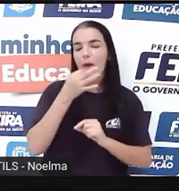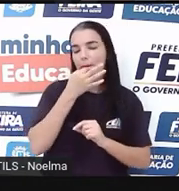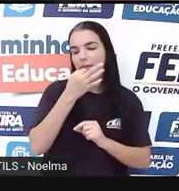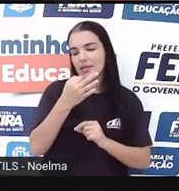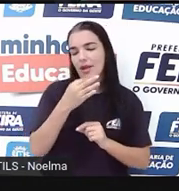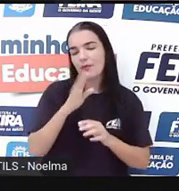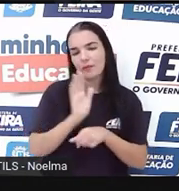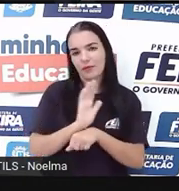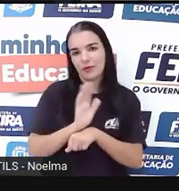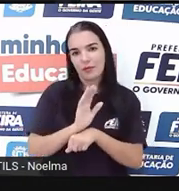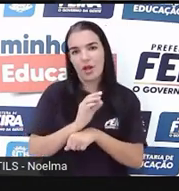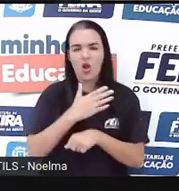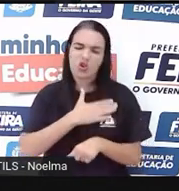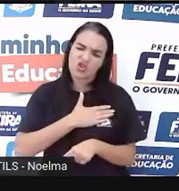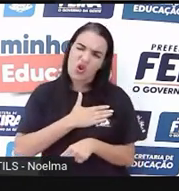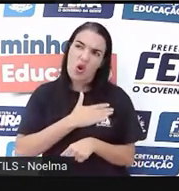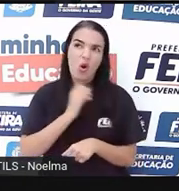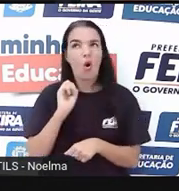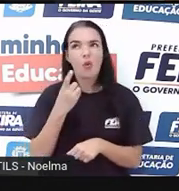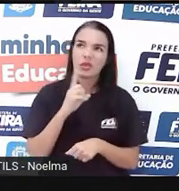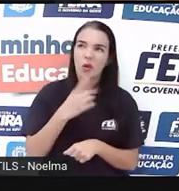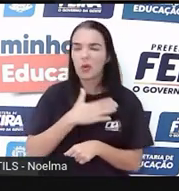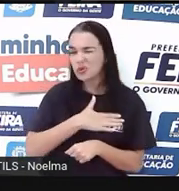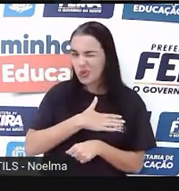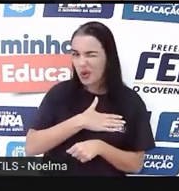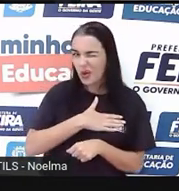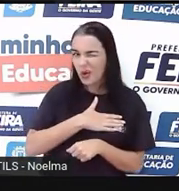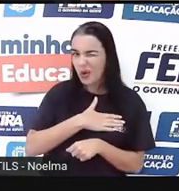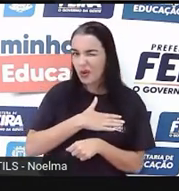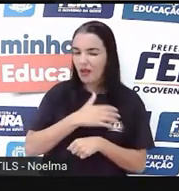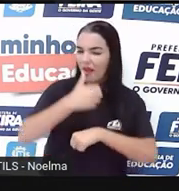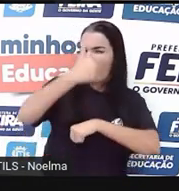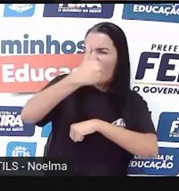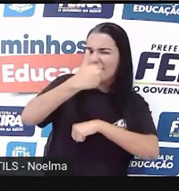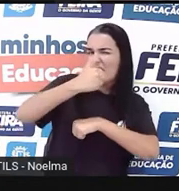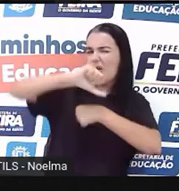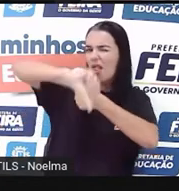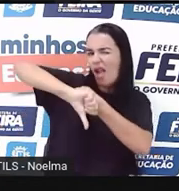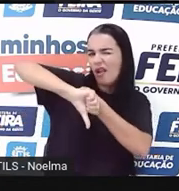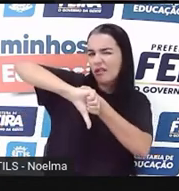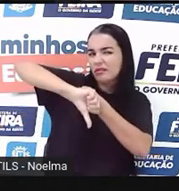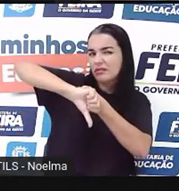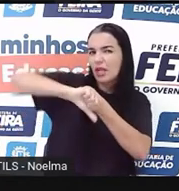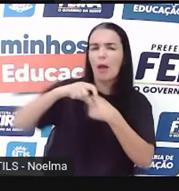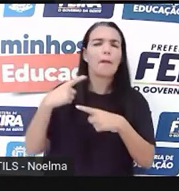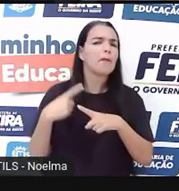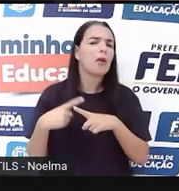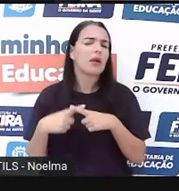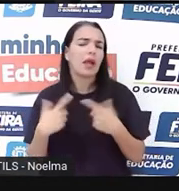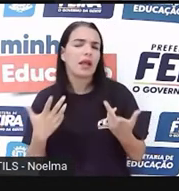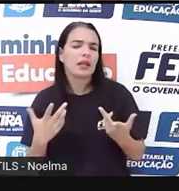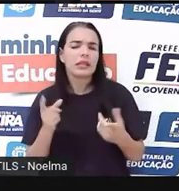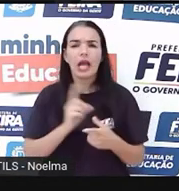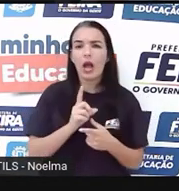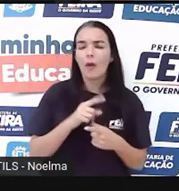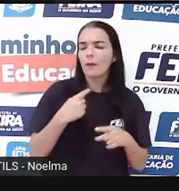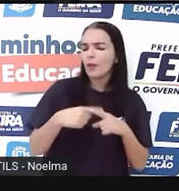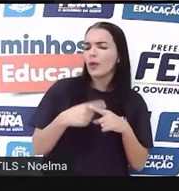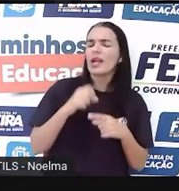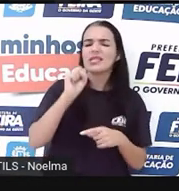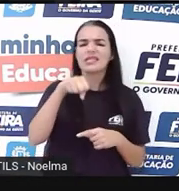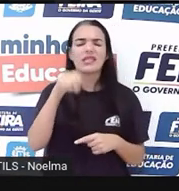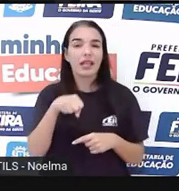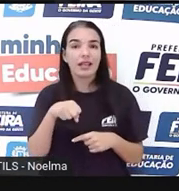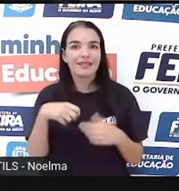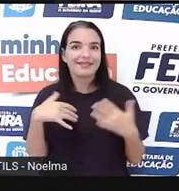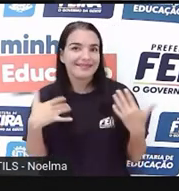filme. Gostou ou não gostou? Like, dislike? Why? Por que não? Por que sim? Né? Why